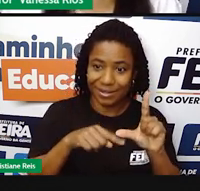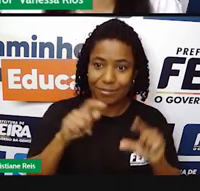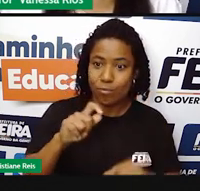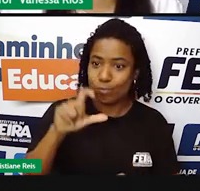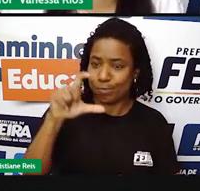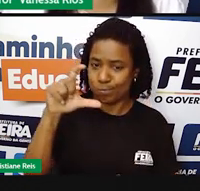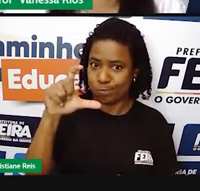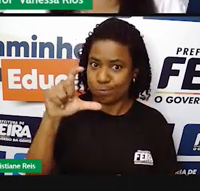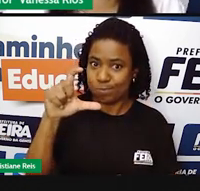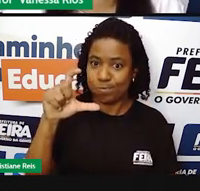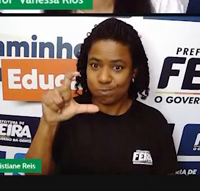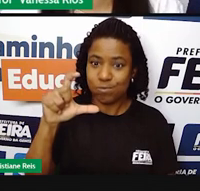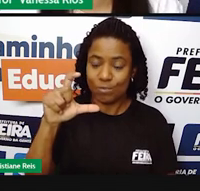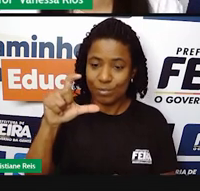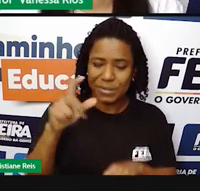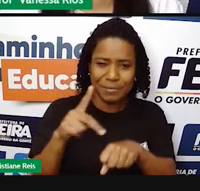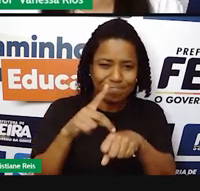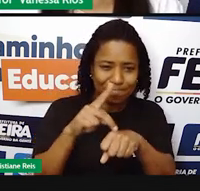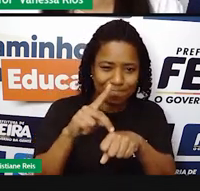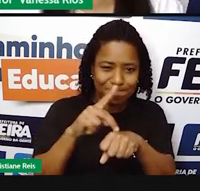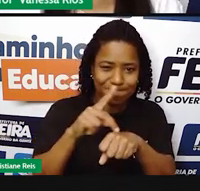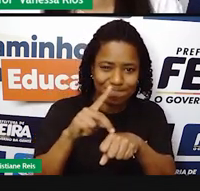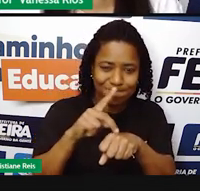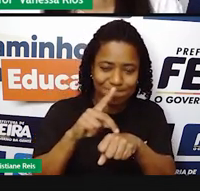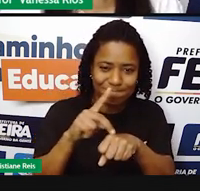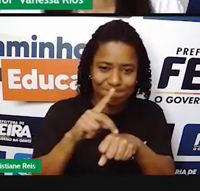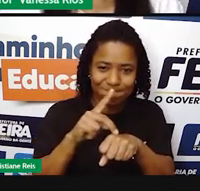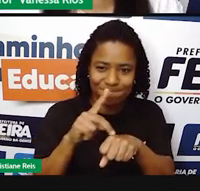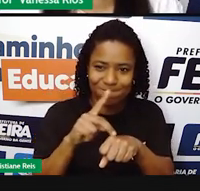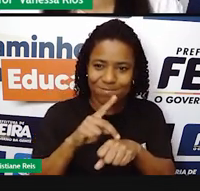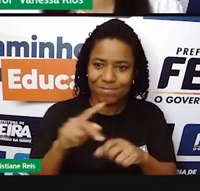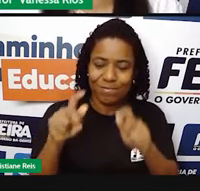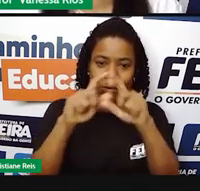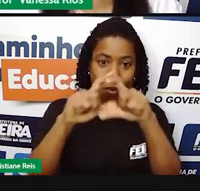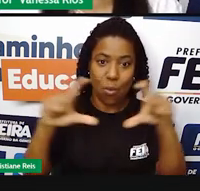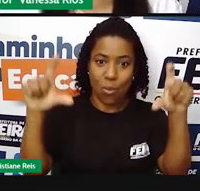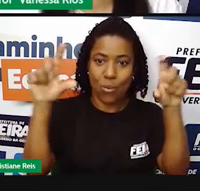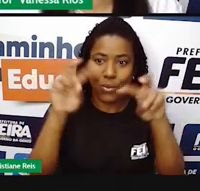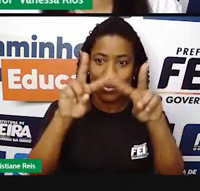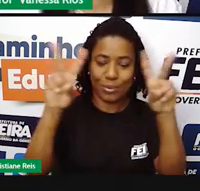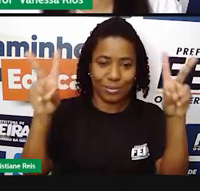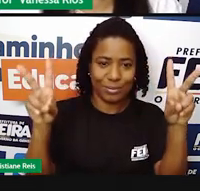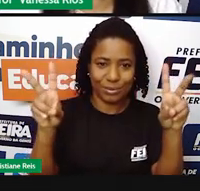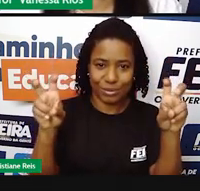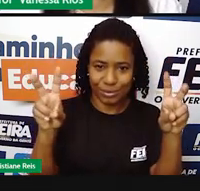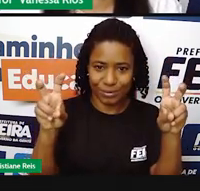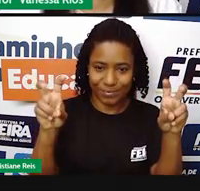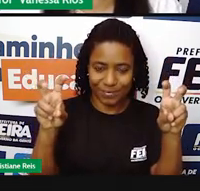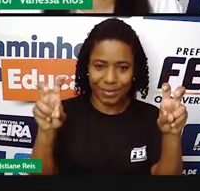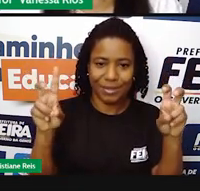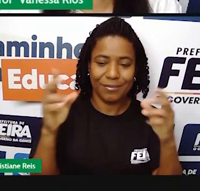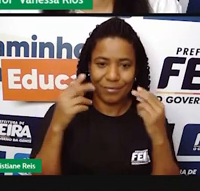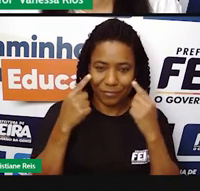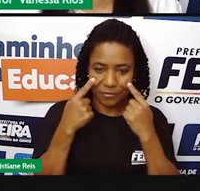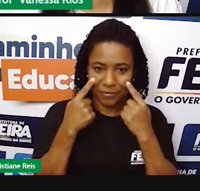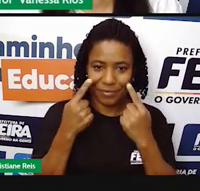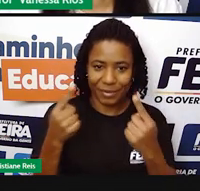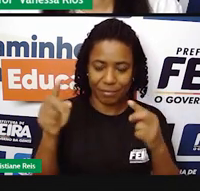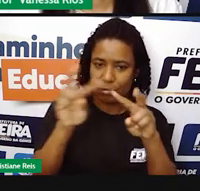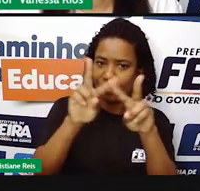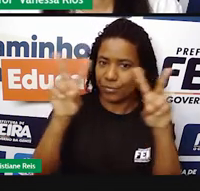gente chama escrito em negrito, é o título da reportagem. E a prova vai fazer a leitura aí desse título,